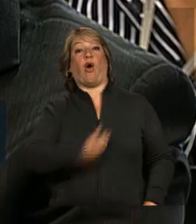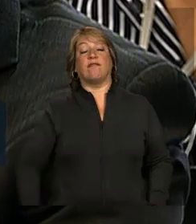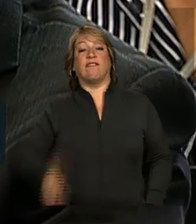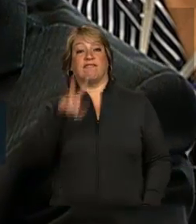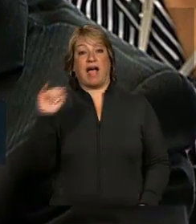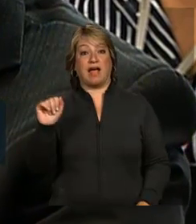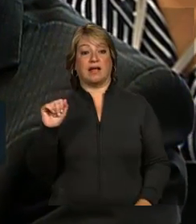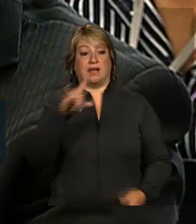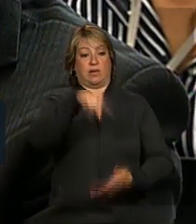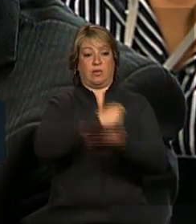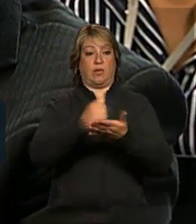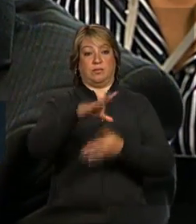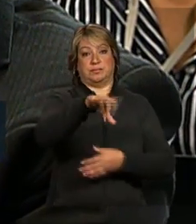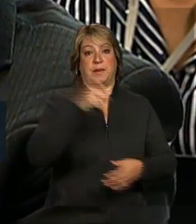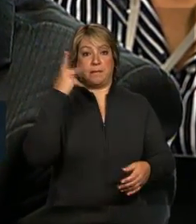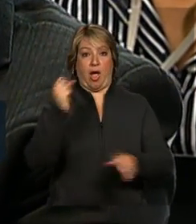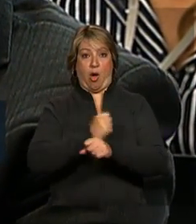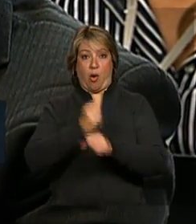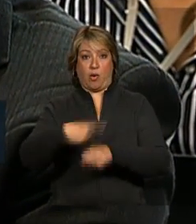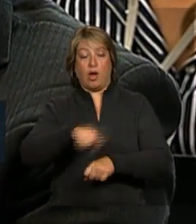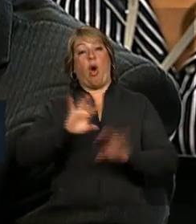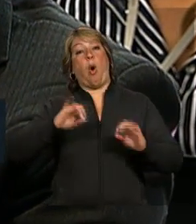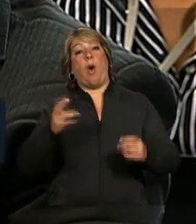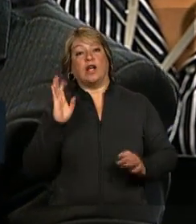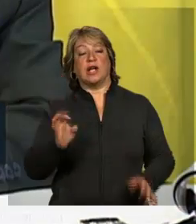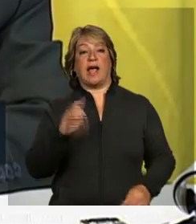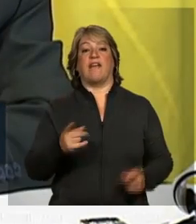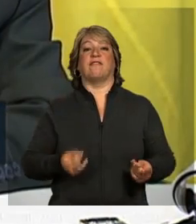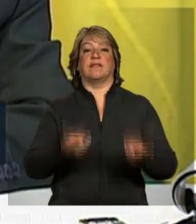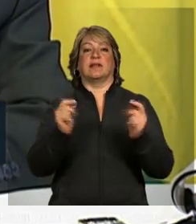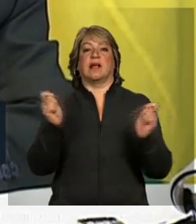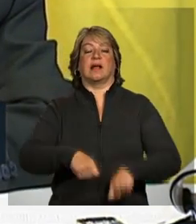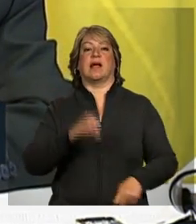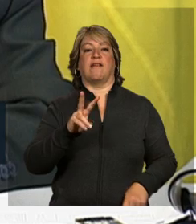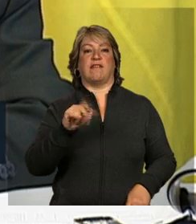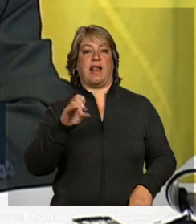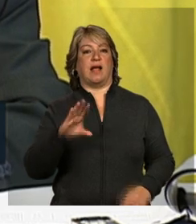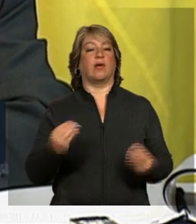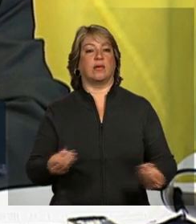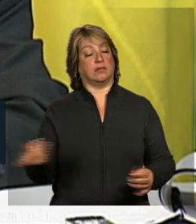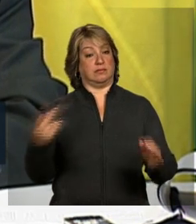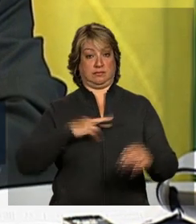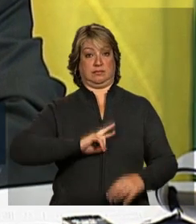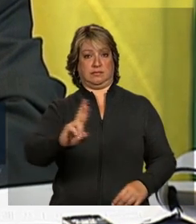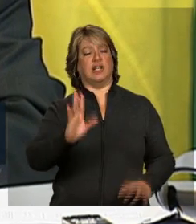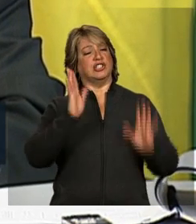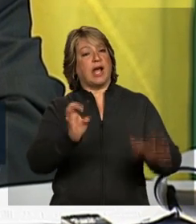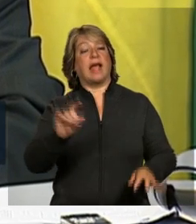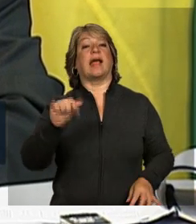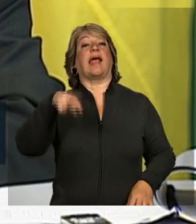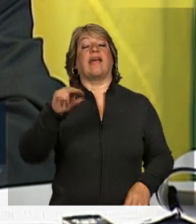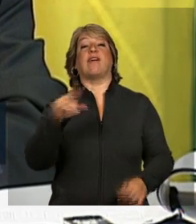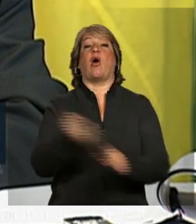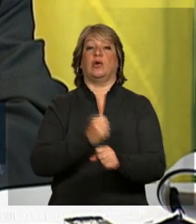construir ou já ou é já é a venda de capacidade da Valec não nas ferrovias já é quem vai construir a primeira liação é para escolher